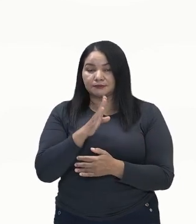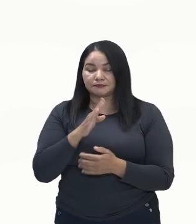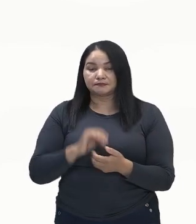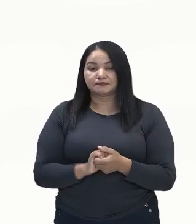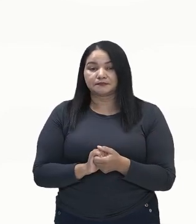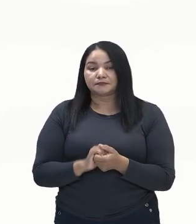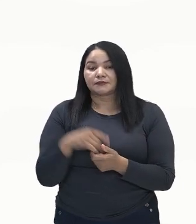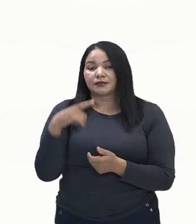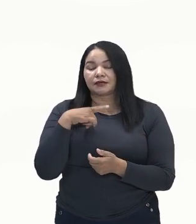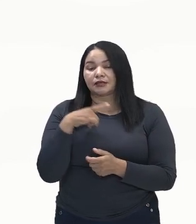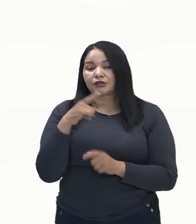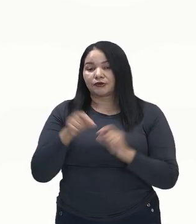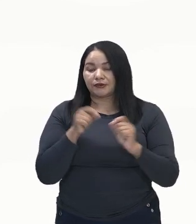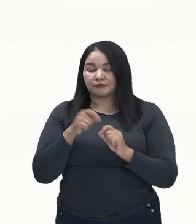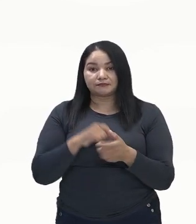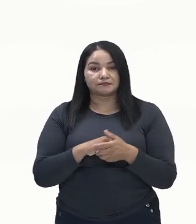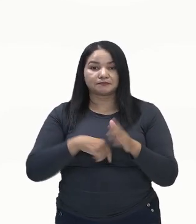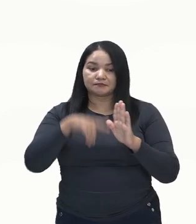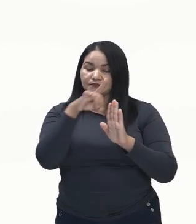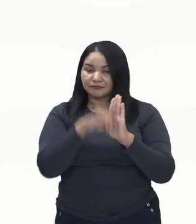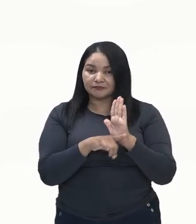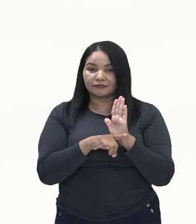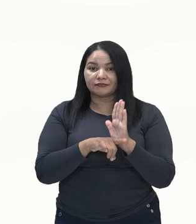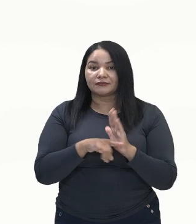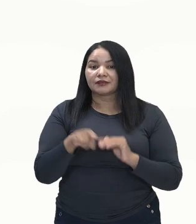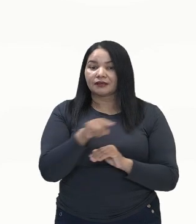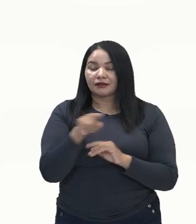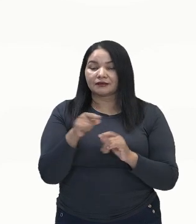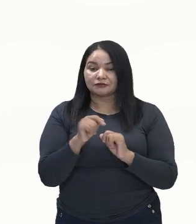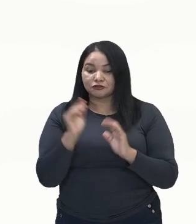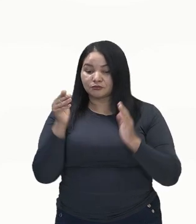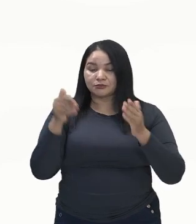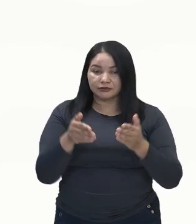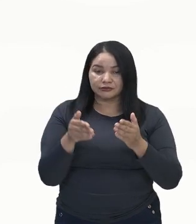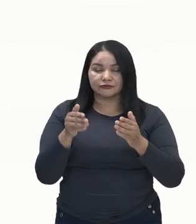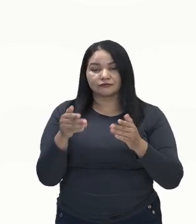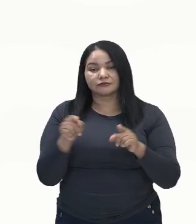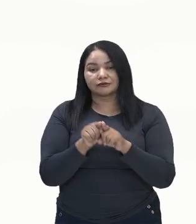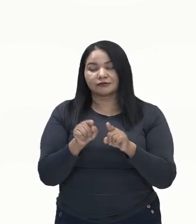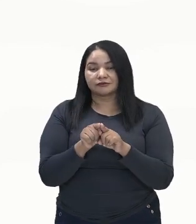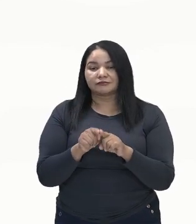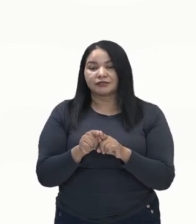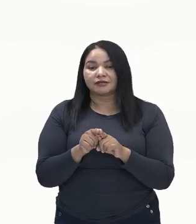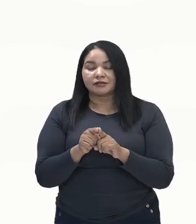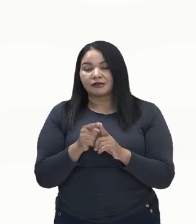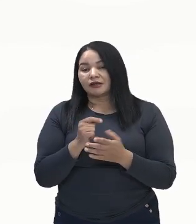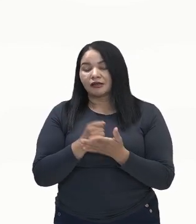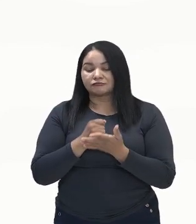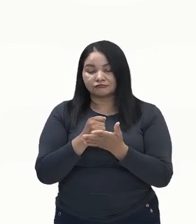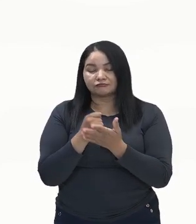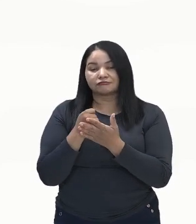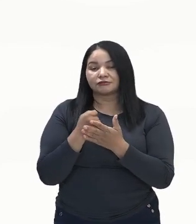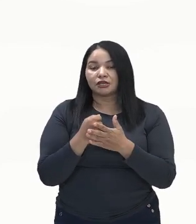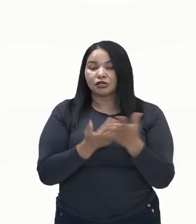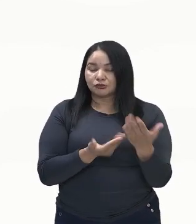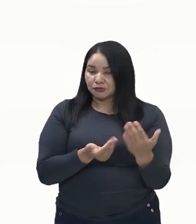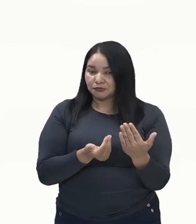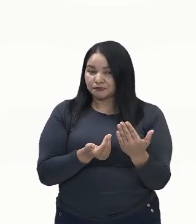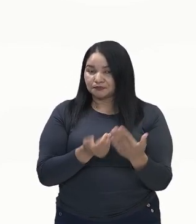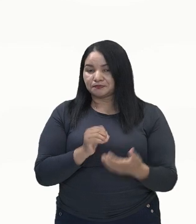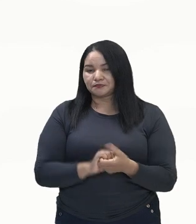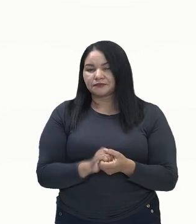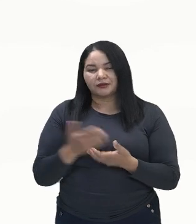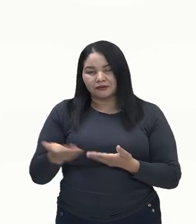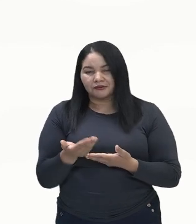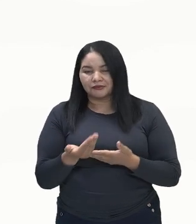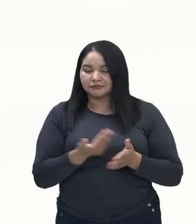tem ali direitos, né, alguns direitos que são específicos ali, que são voltados para a juventude. Então, a partir desse